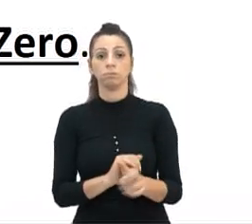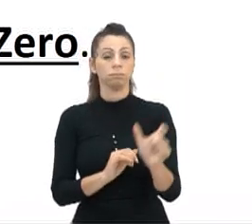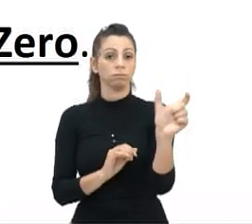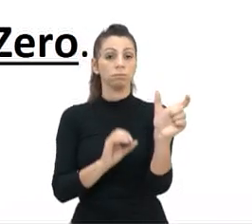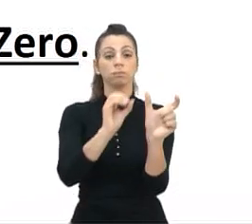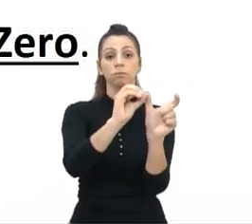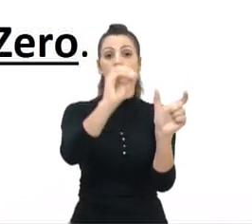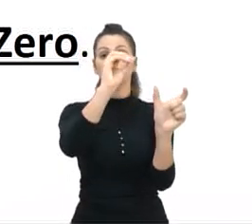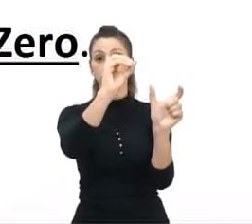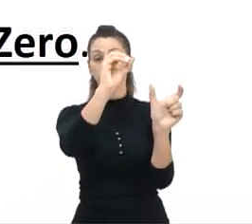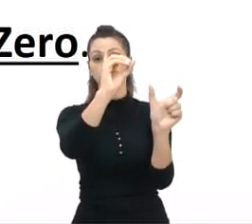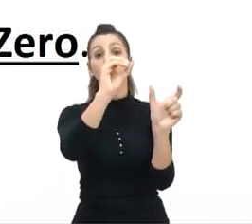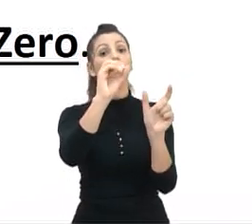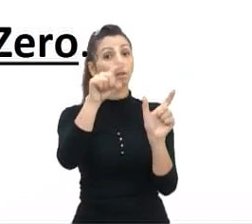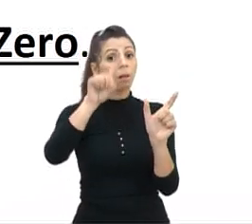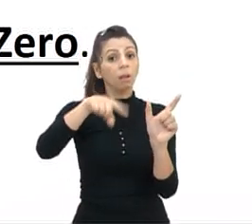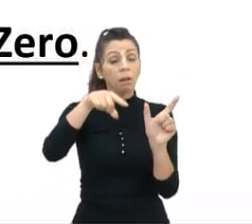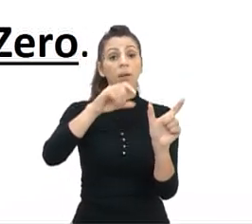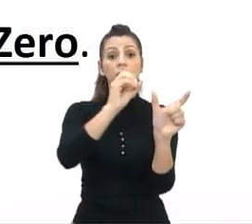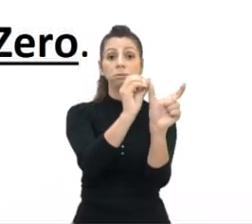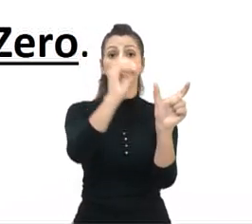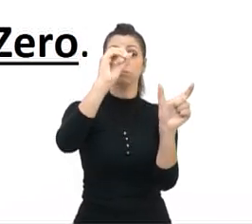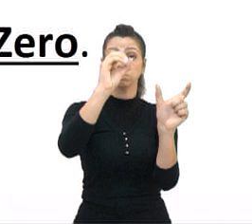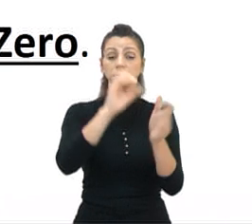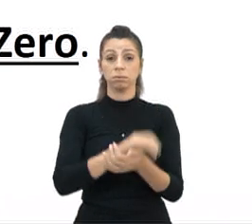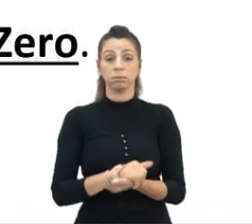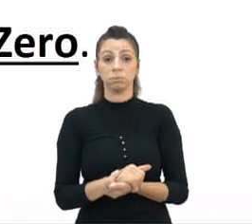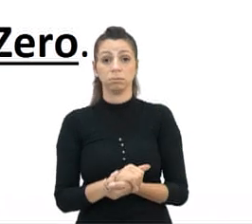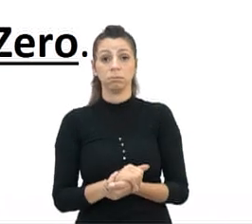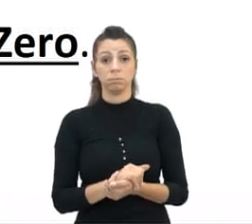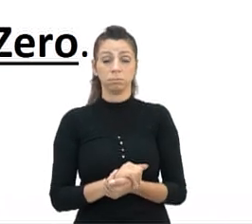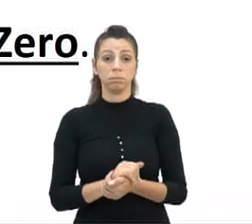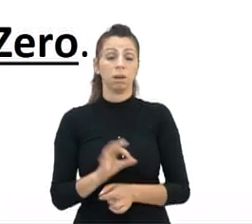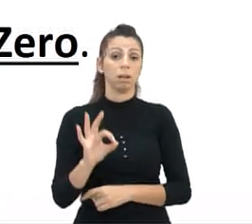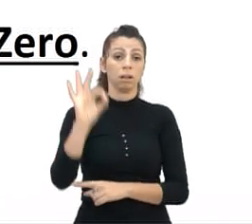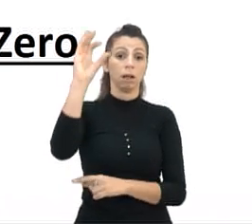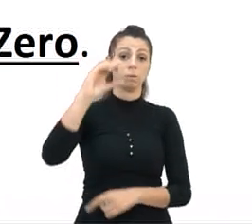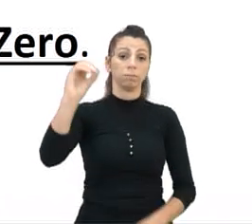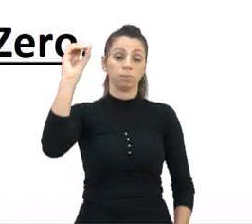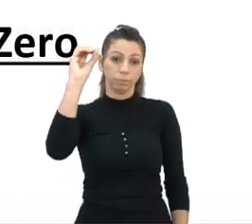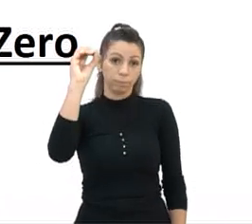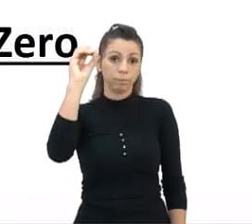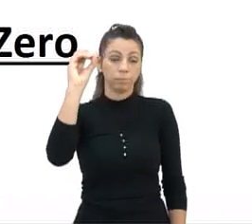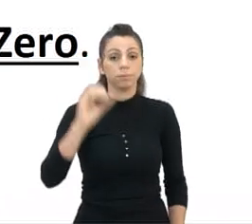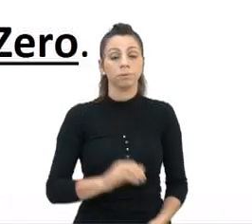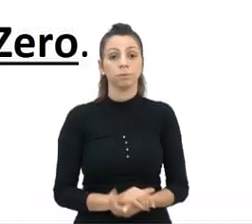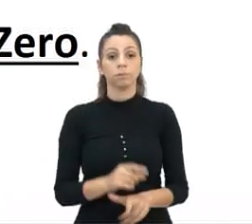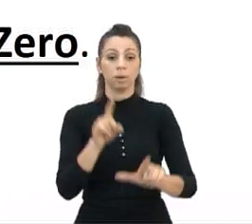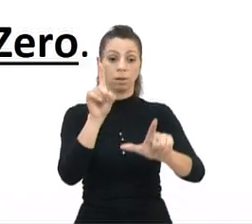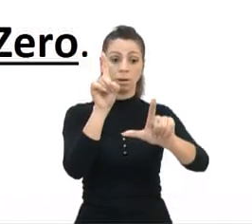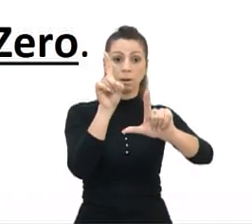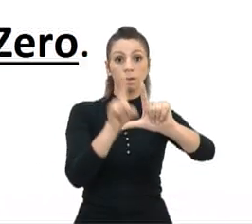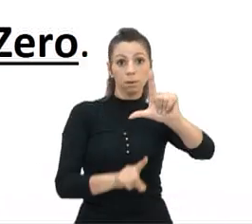monômio sim. Só que ele é um monômio da seguinte forma, ele tem grau 0. Ou seja,